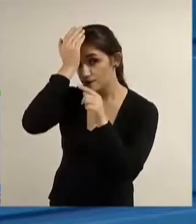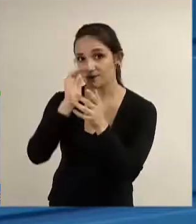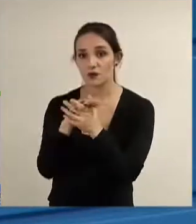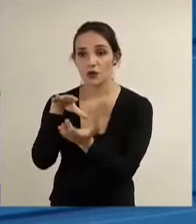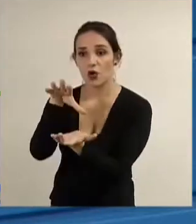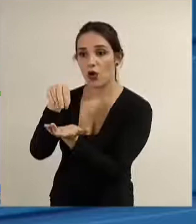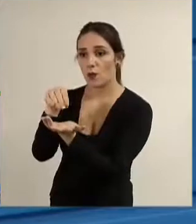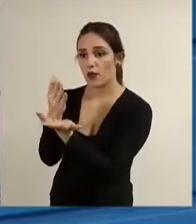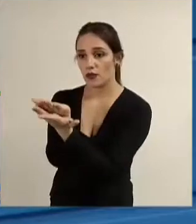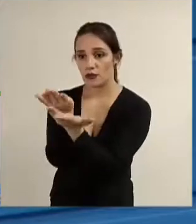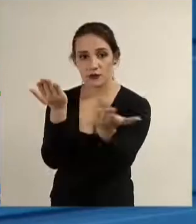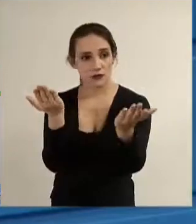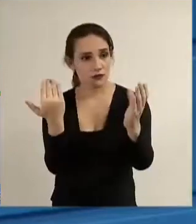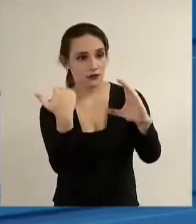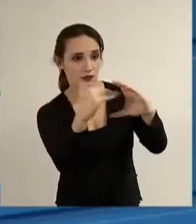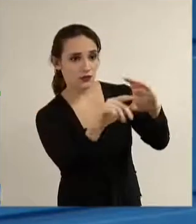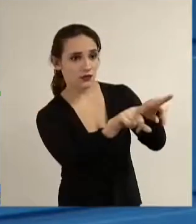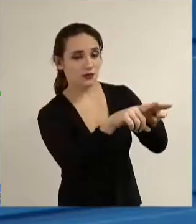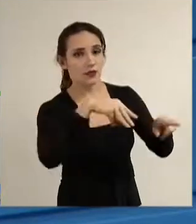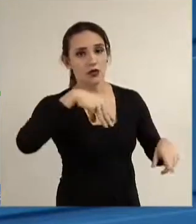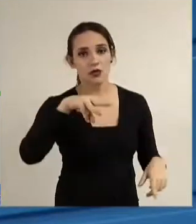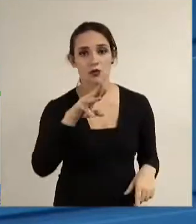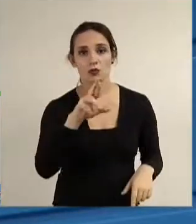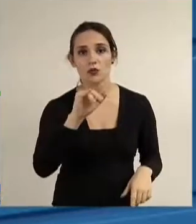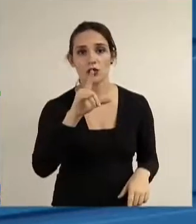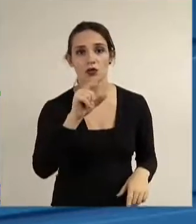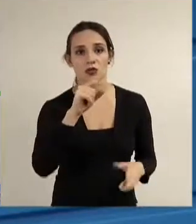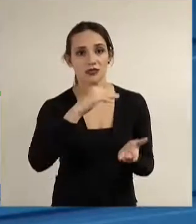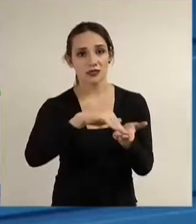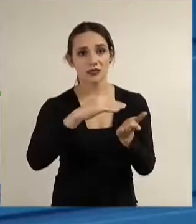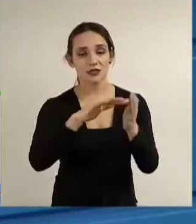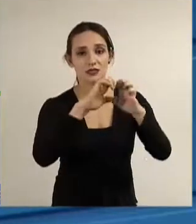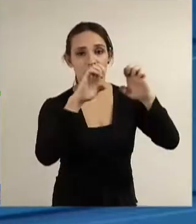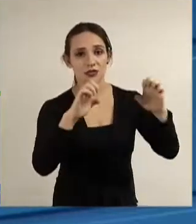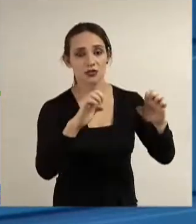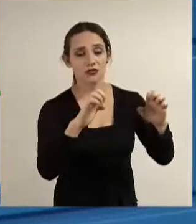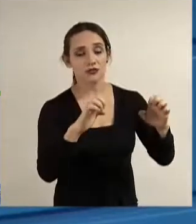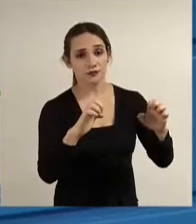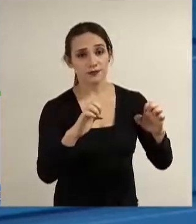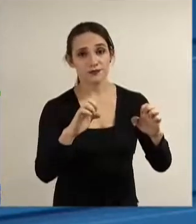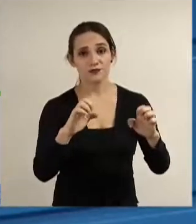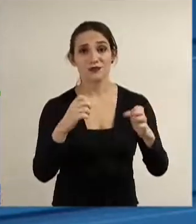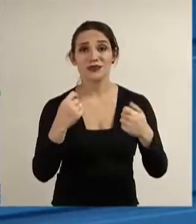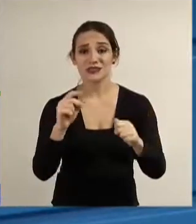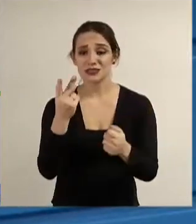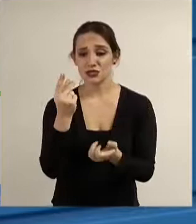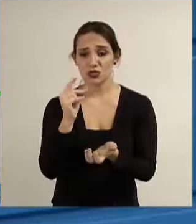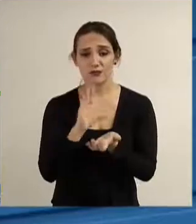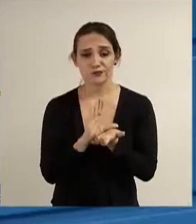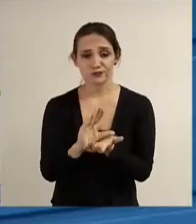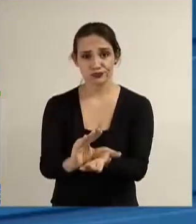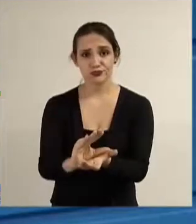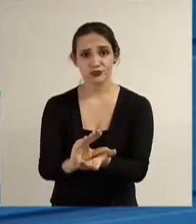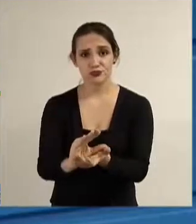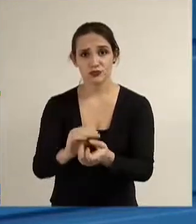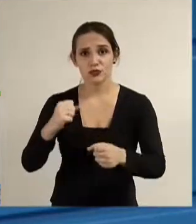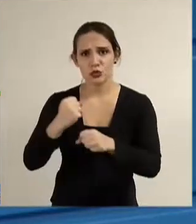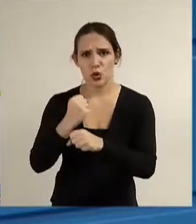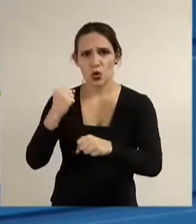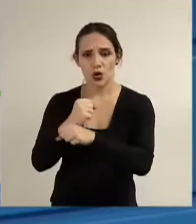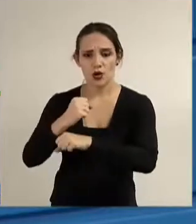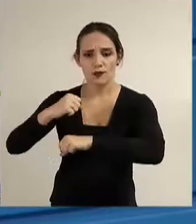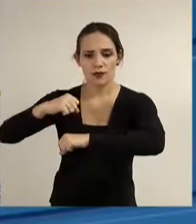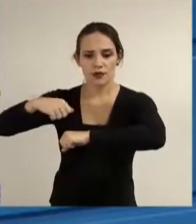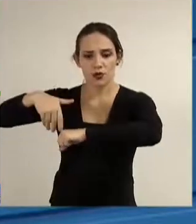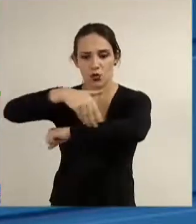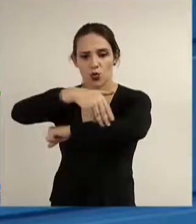com cópia ao Ilmo senhor Murilo Zauíte, secretário de Estado de Infraestrutura, solicitando destinação de recursos para manutenção, cascalhamento na rodovia